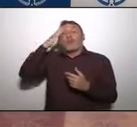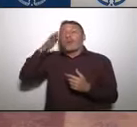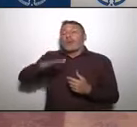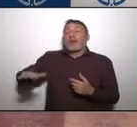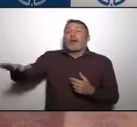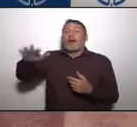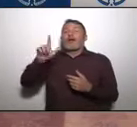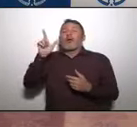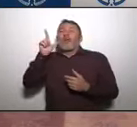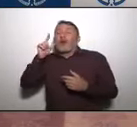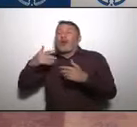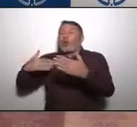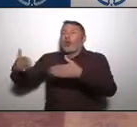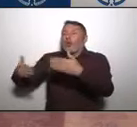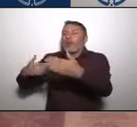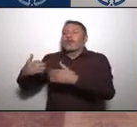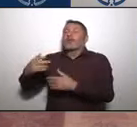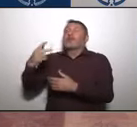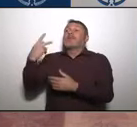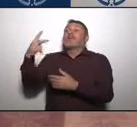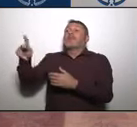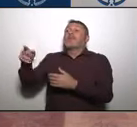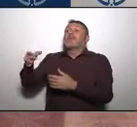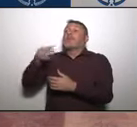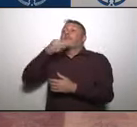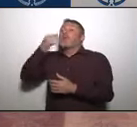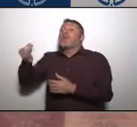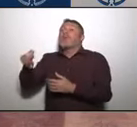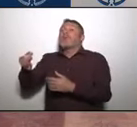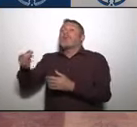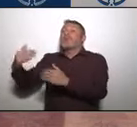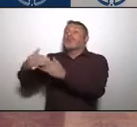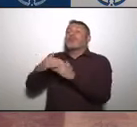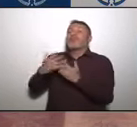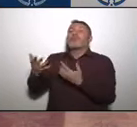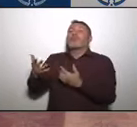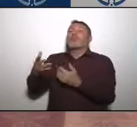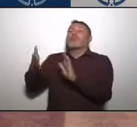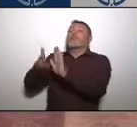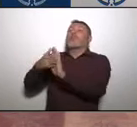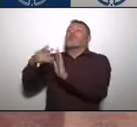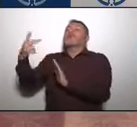e consiga funcionar o comércio? Atenda